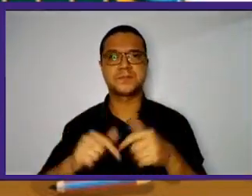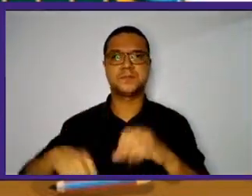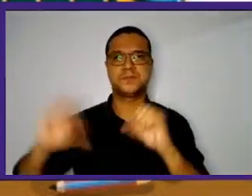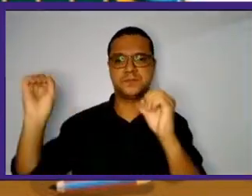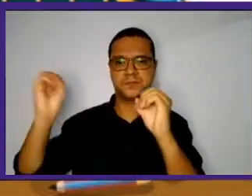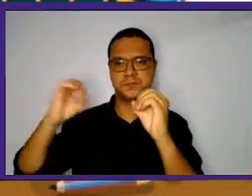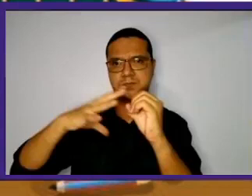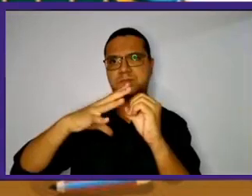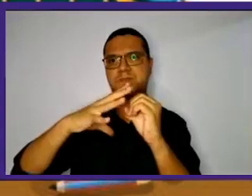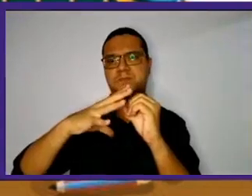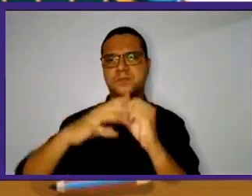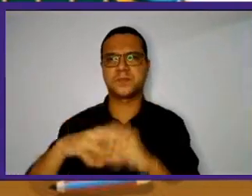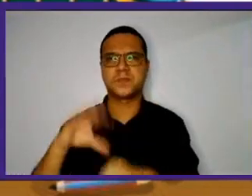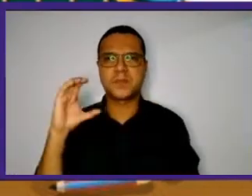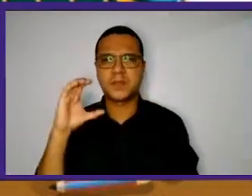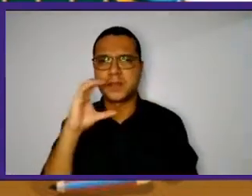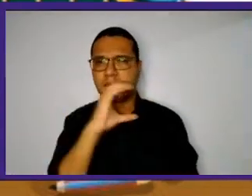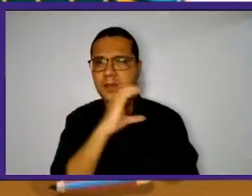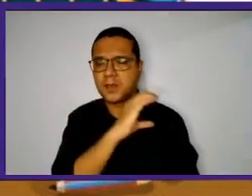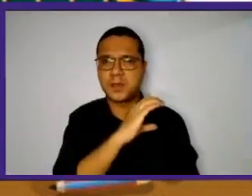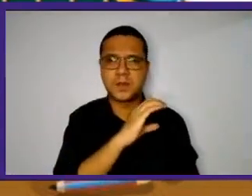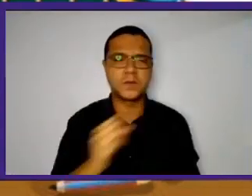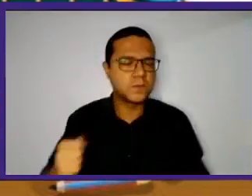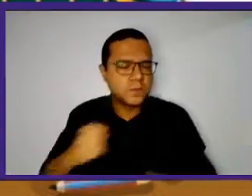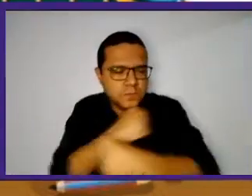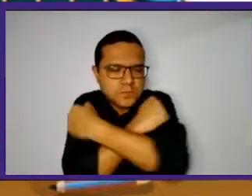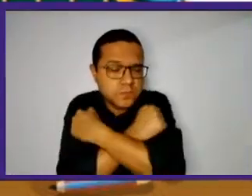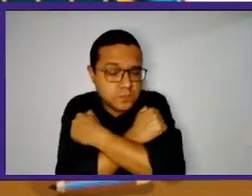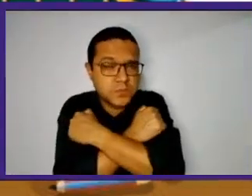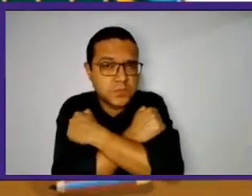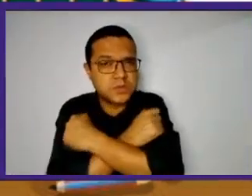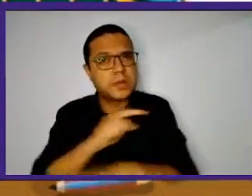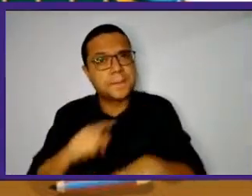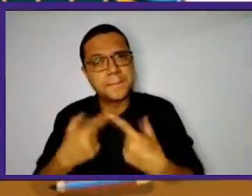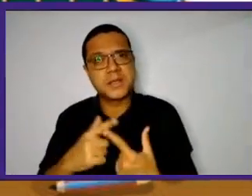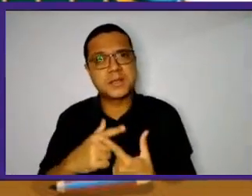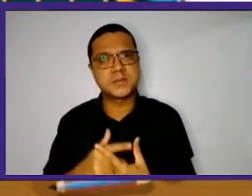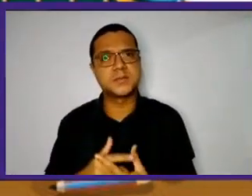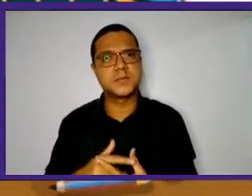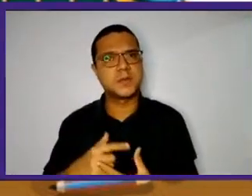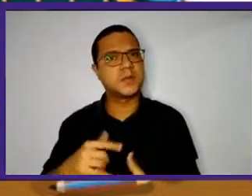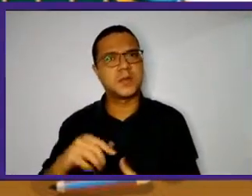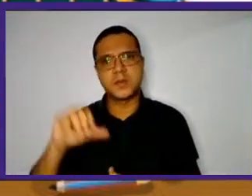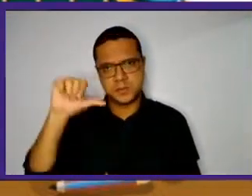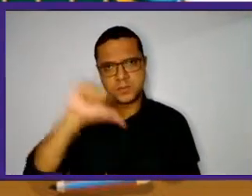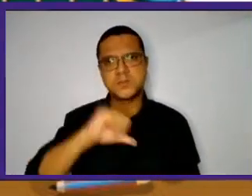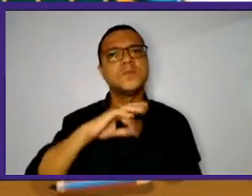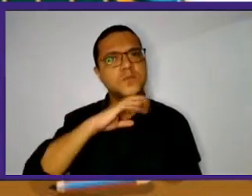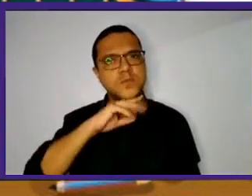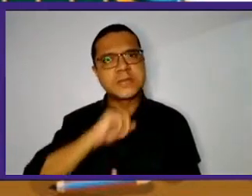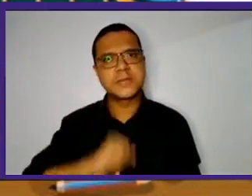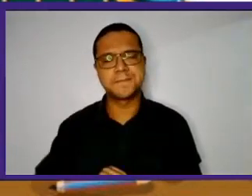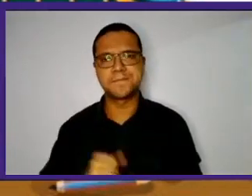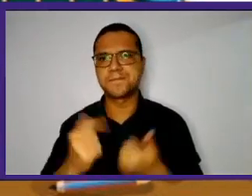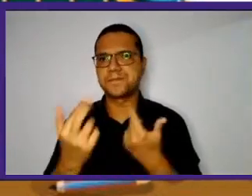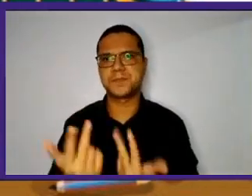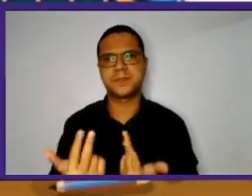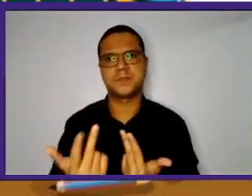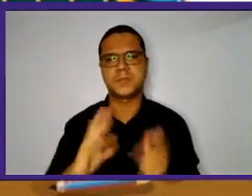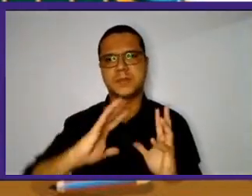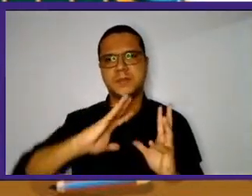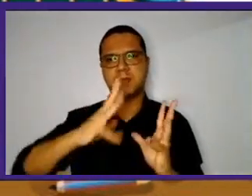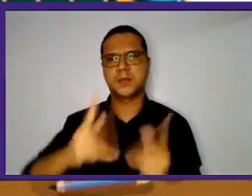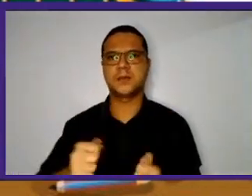estou num dia de calor e posso usar casaco? Posso, mas vou passar mal. E é o que tem acontecido com o nosso planeta.